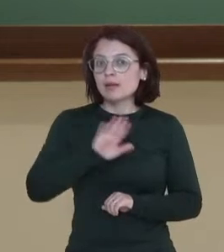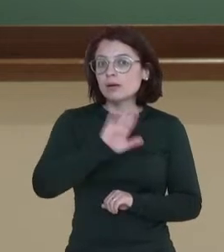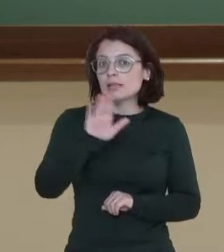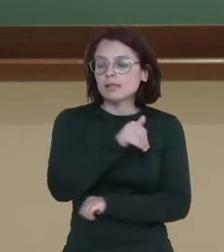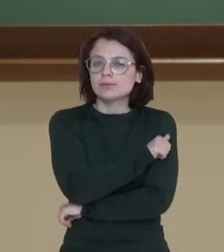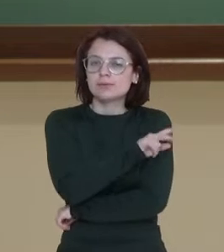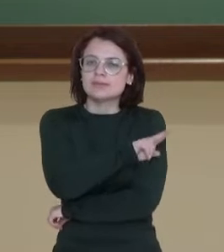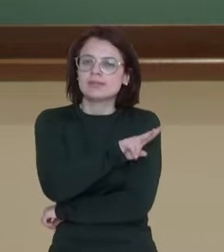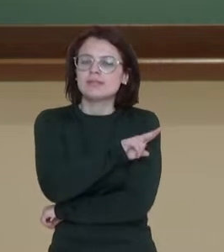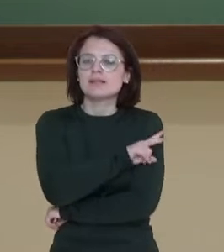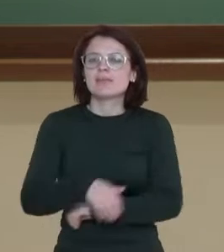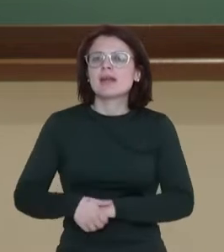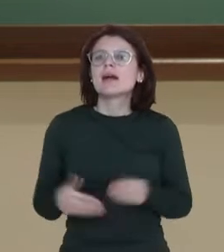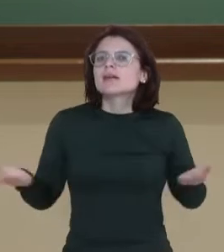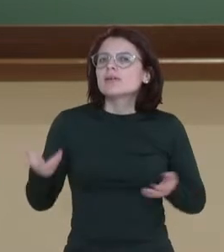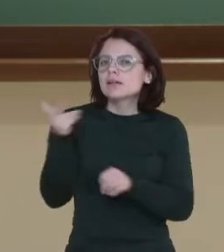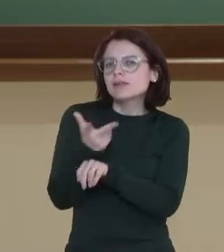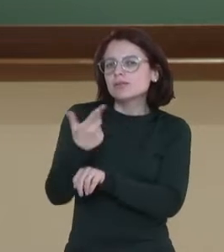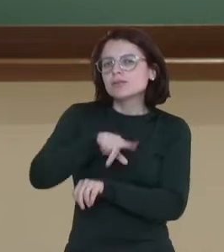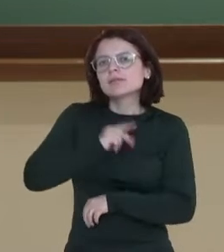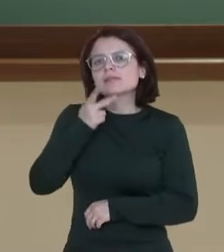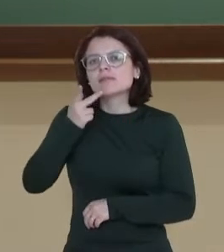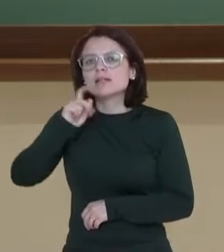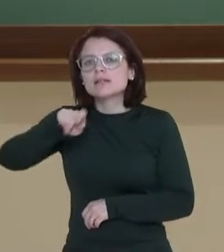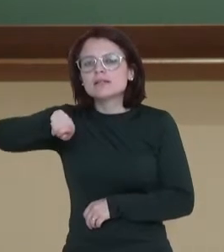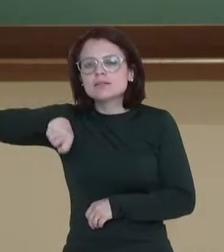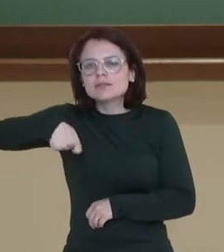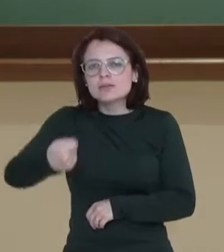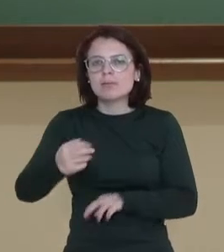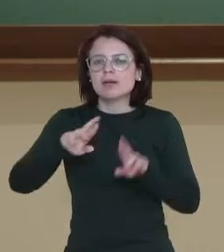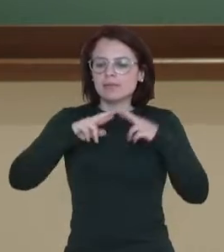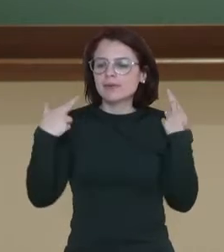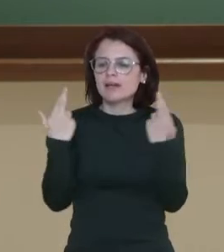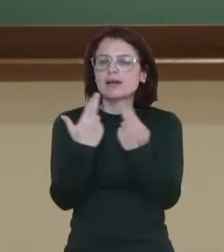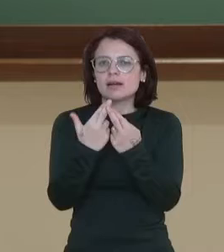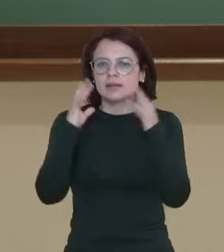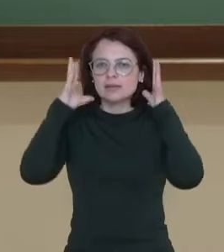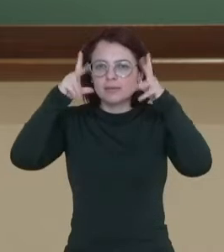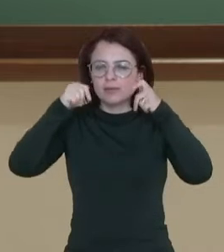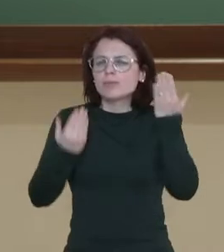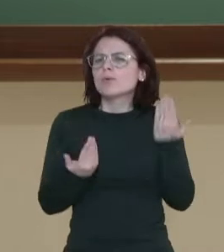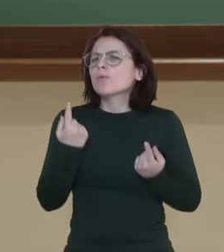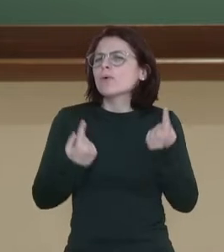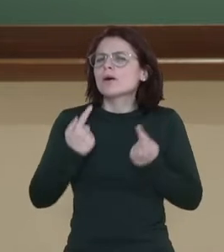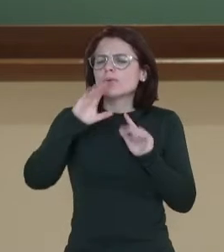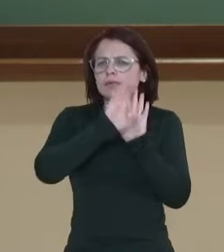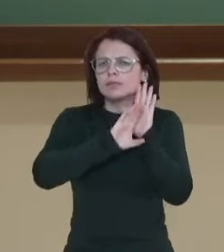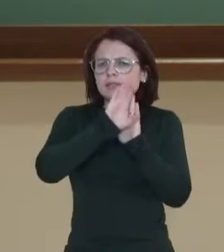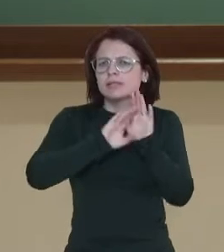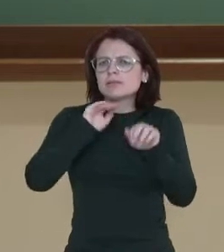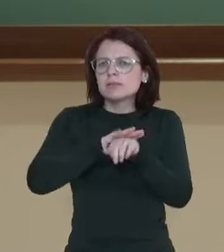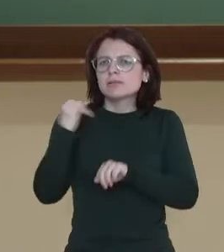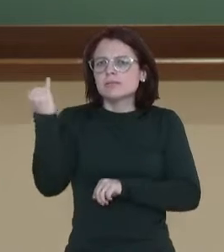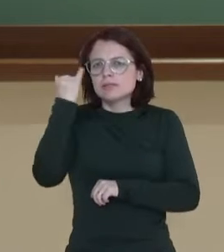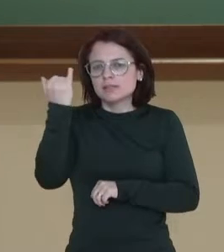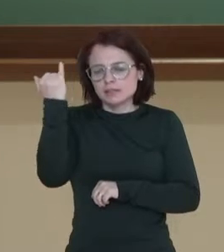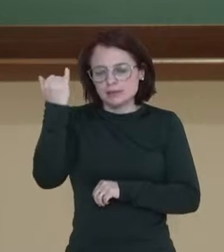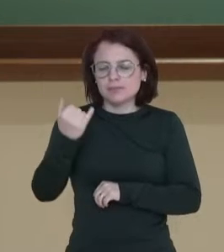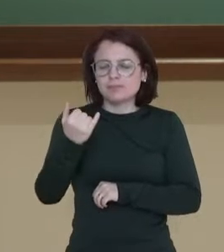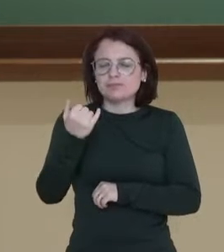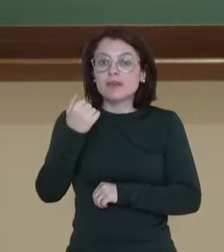Olá, estudantes da segunda série. Nesse vídeo nós vamos falar sobre o reino Animalia, os conceitos fundamentais 2, vamos falar